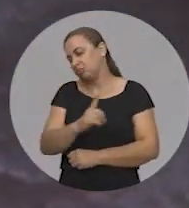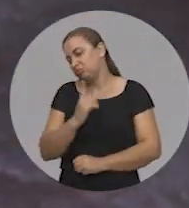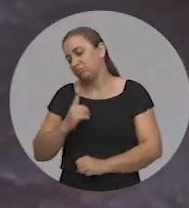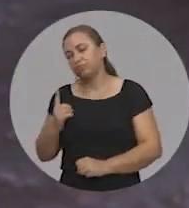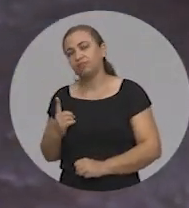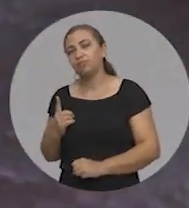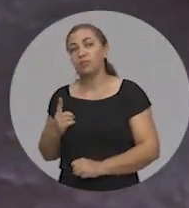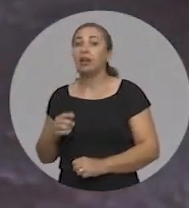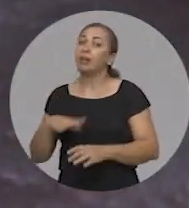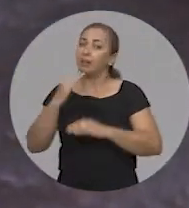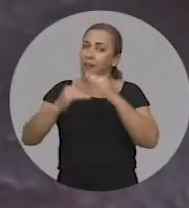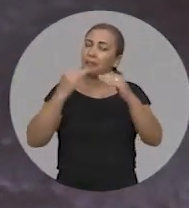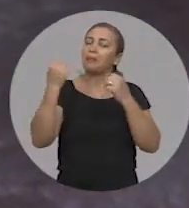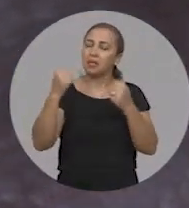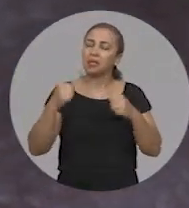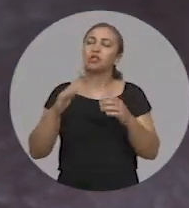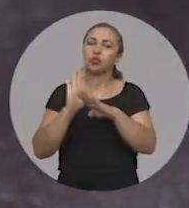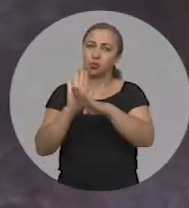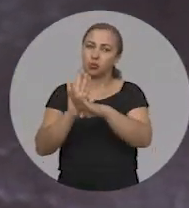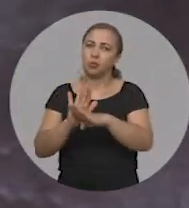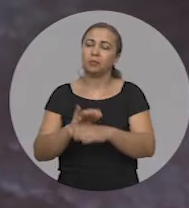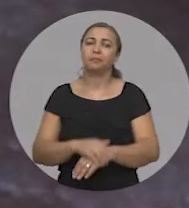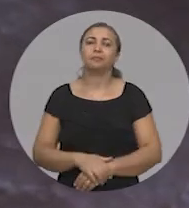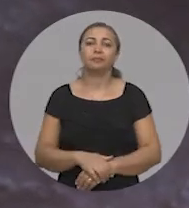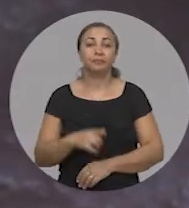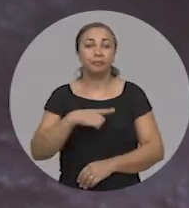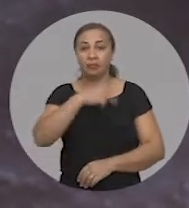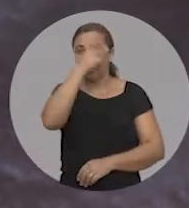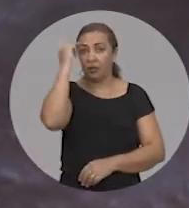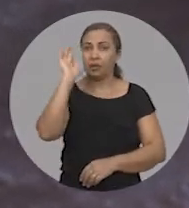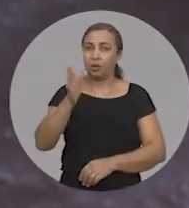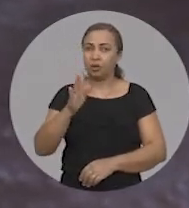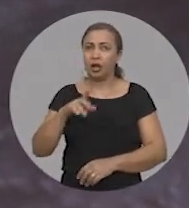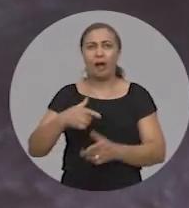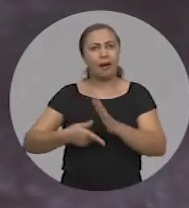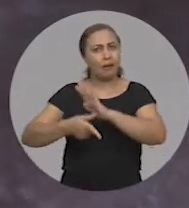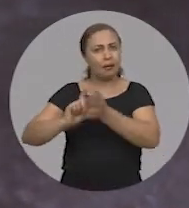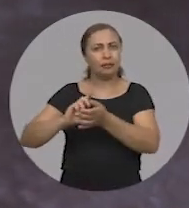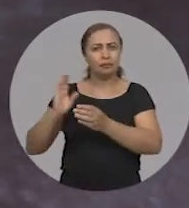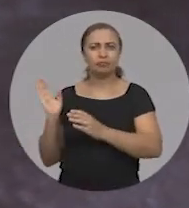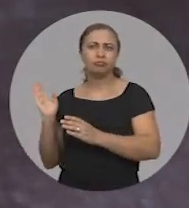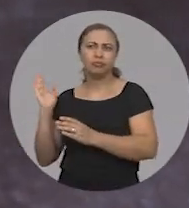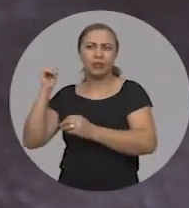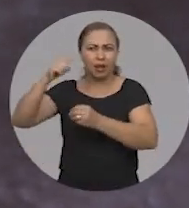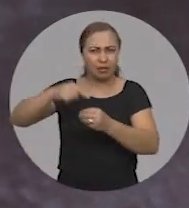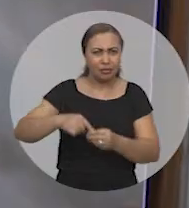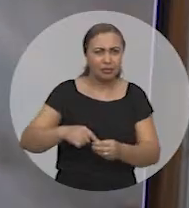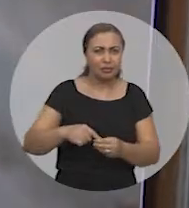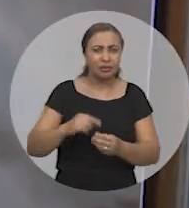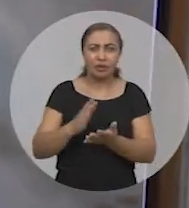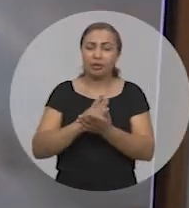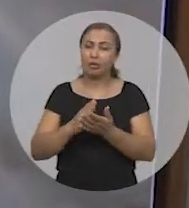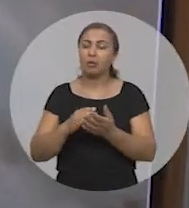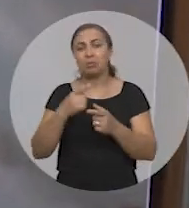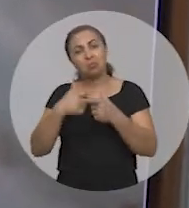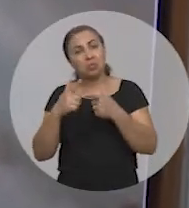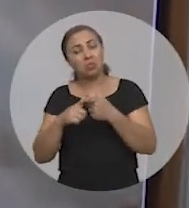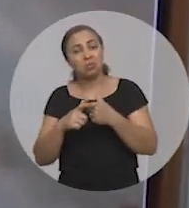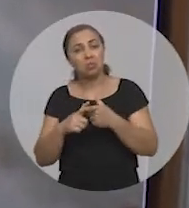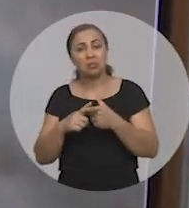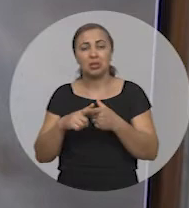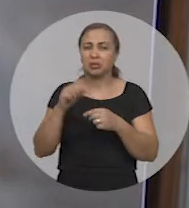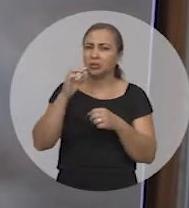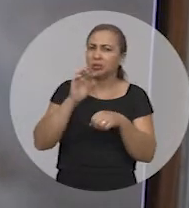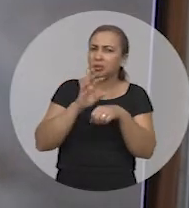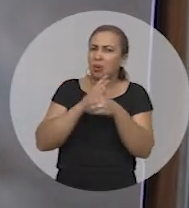crescente então nesses momentos é muito importante ajuda e tem pessoas que já traziam alguns adoecer alguns